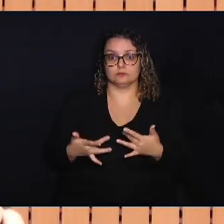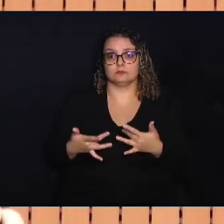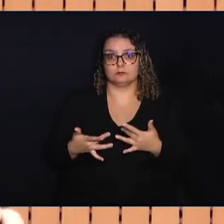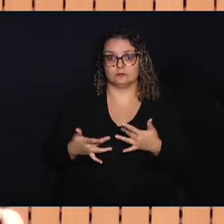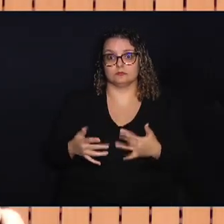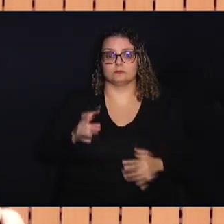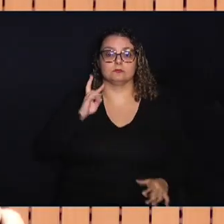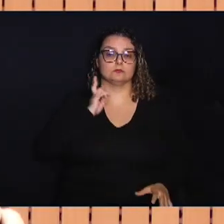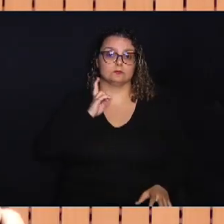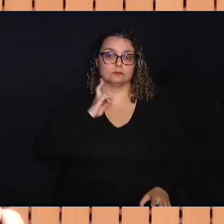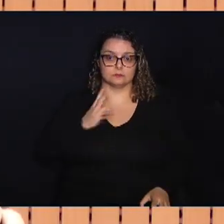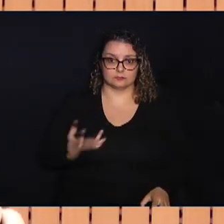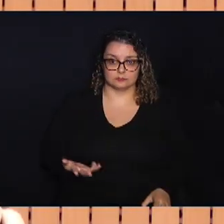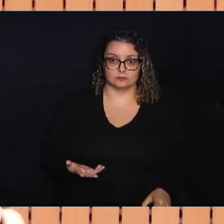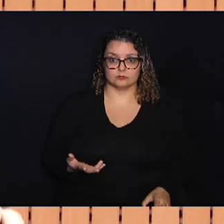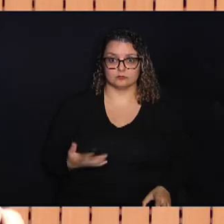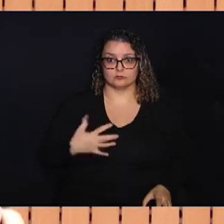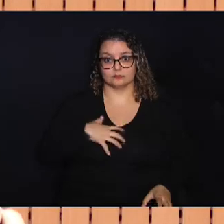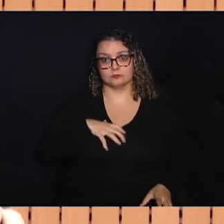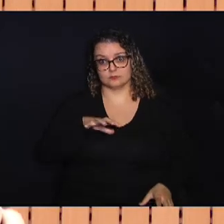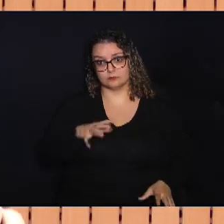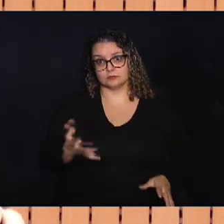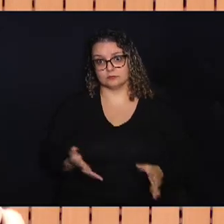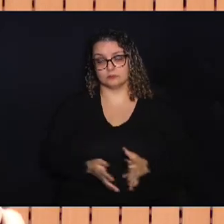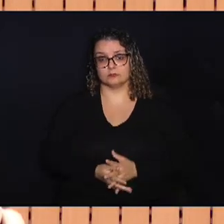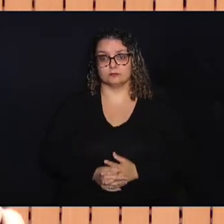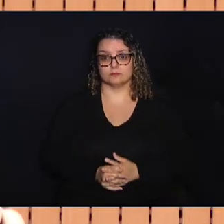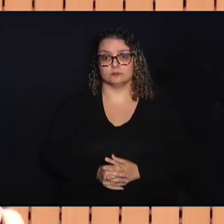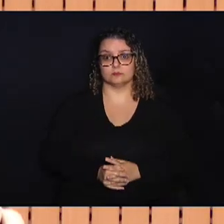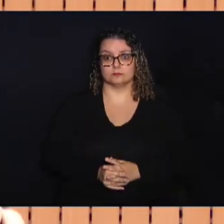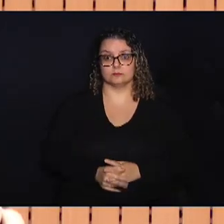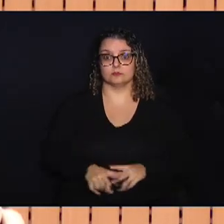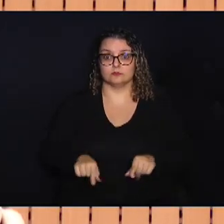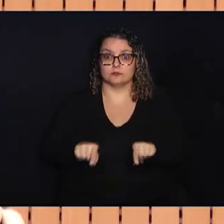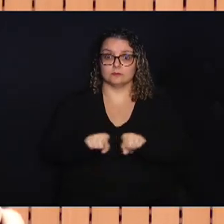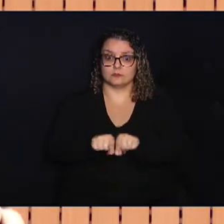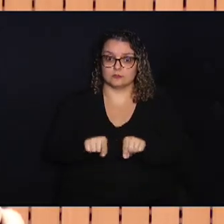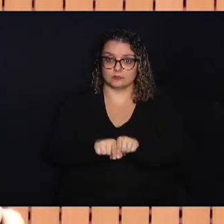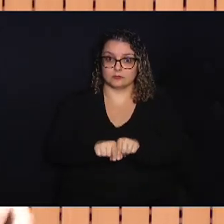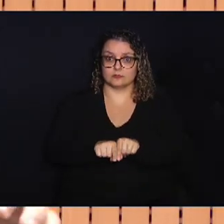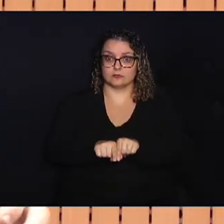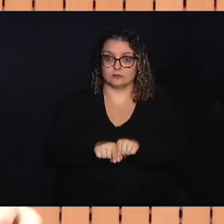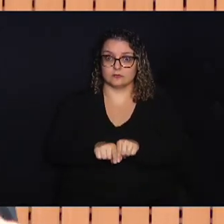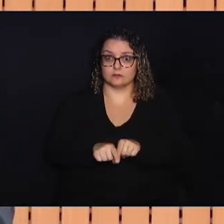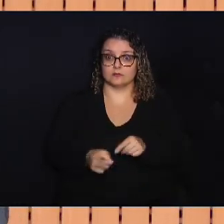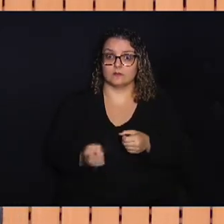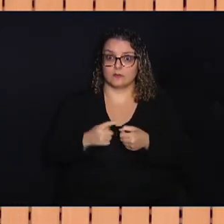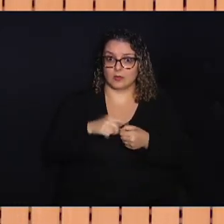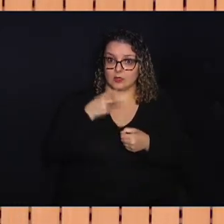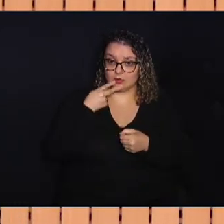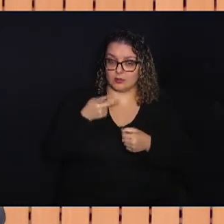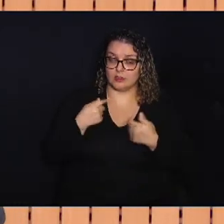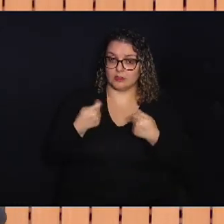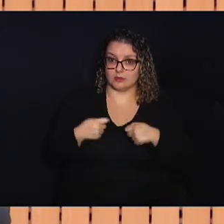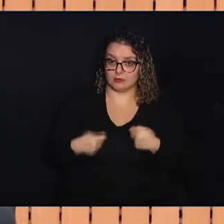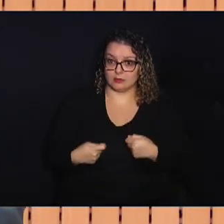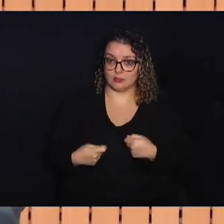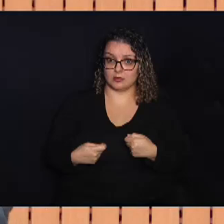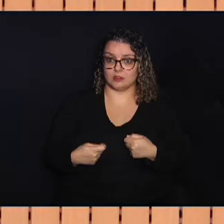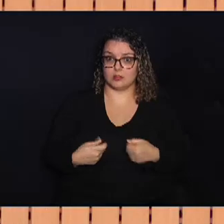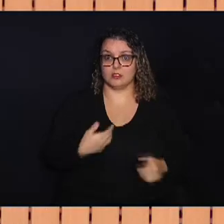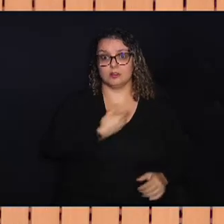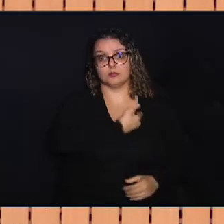vítimas dessa situação, mas também voltar a salientar a necessidade dos